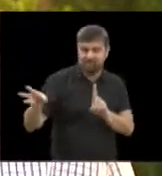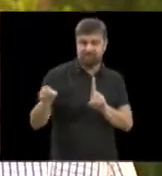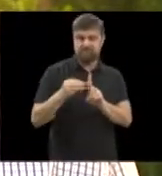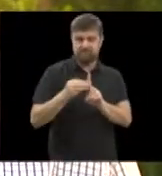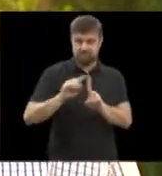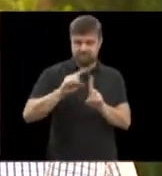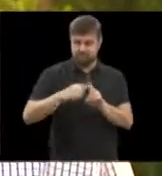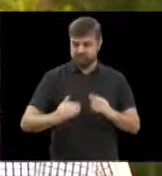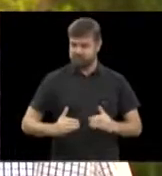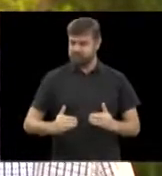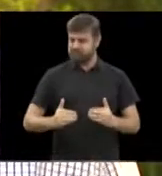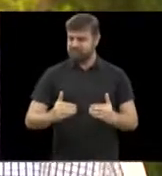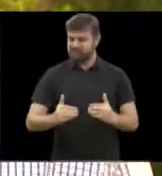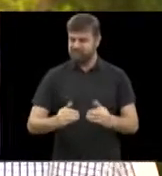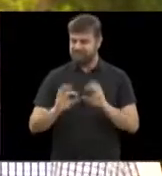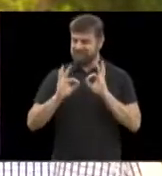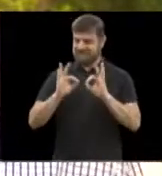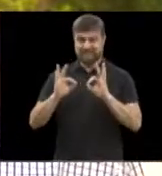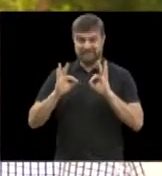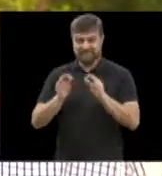a gravidez e estava tudo certo.